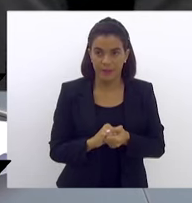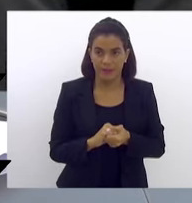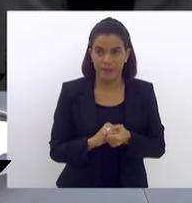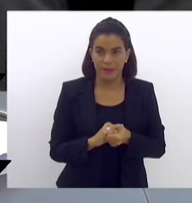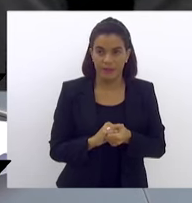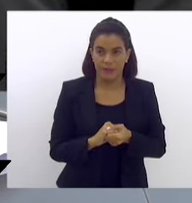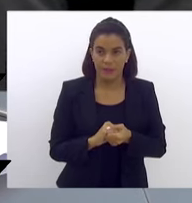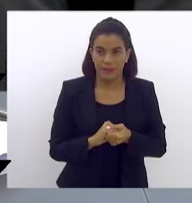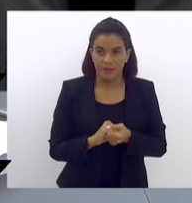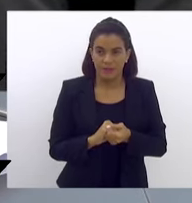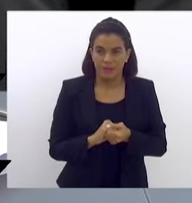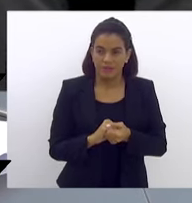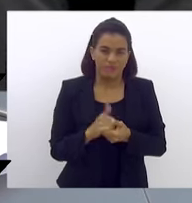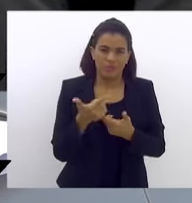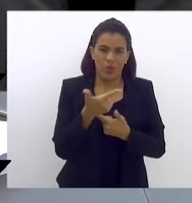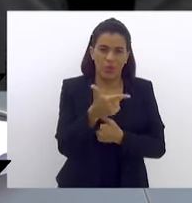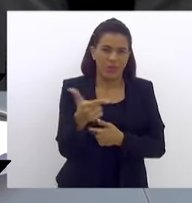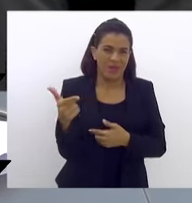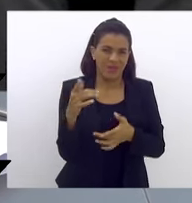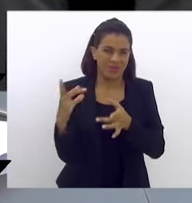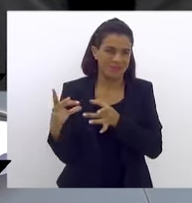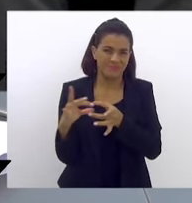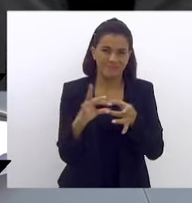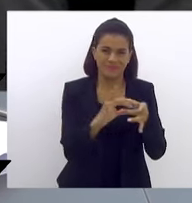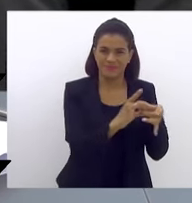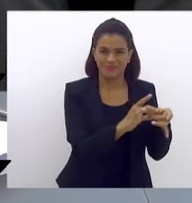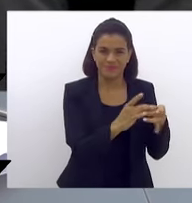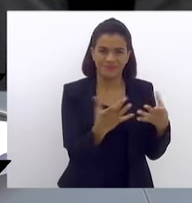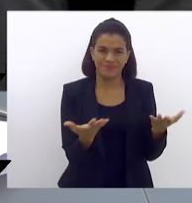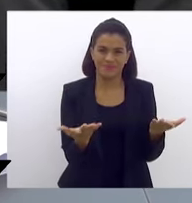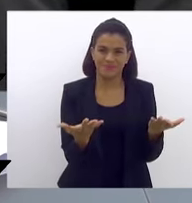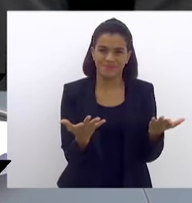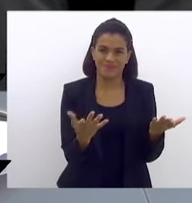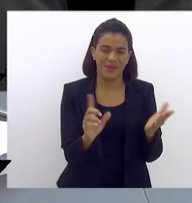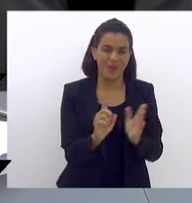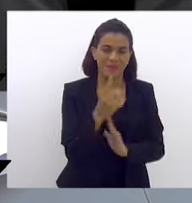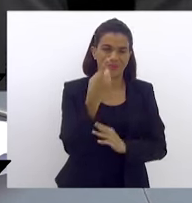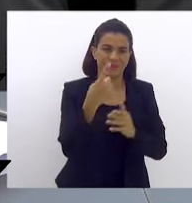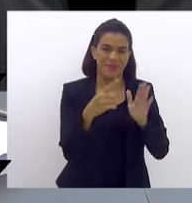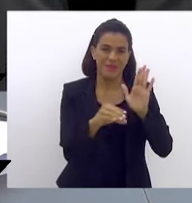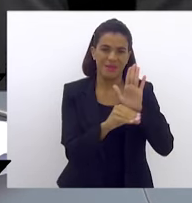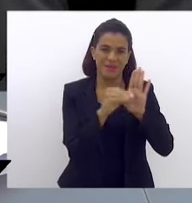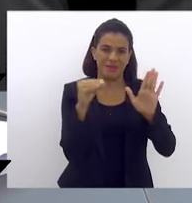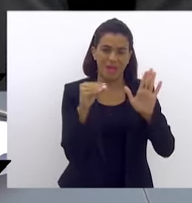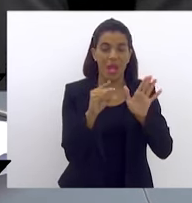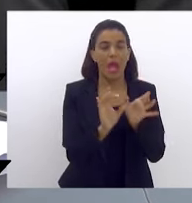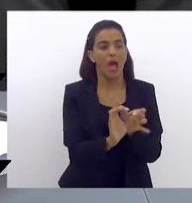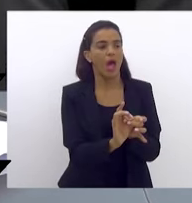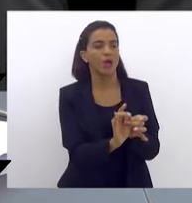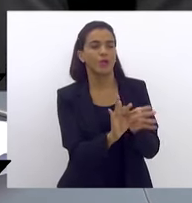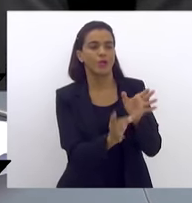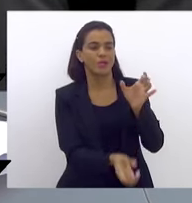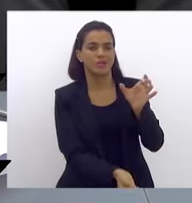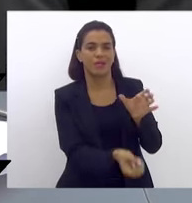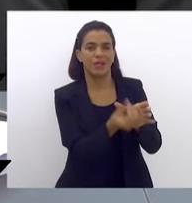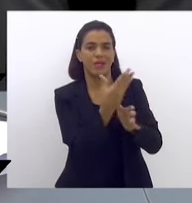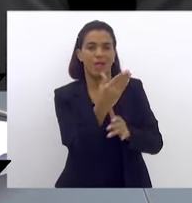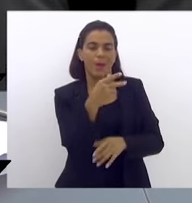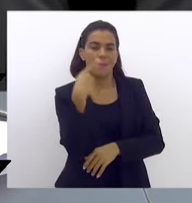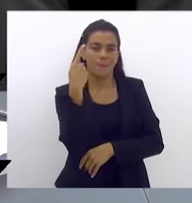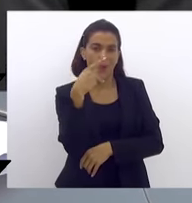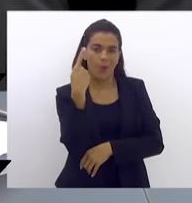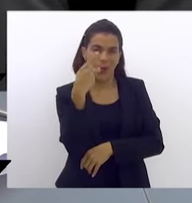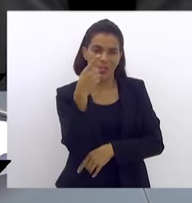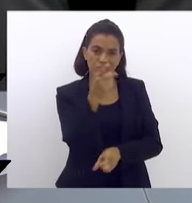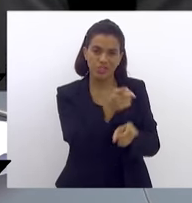Pacheco não faz sentido a primeira emenda autoriza a criação da política